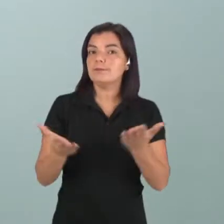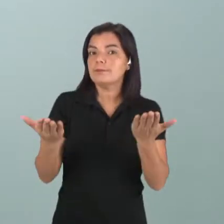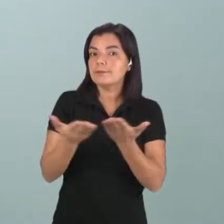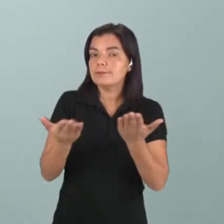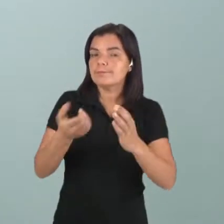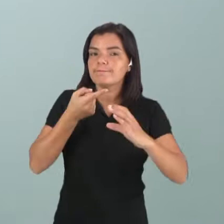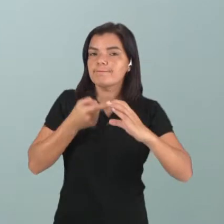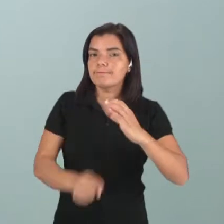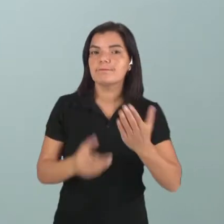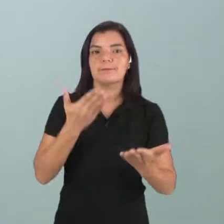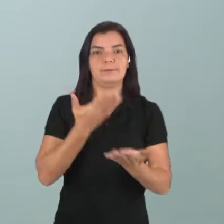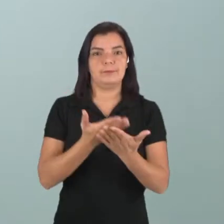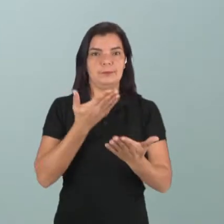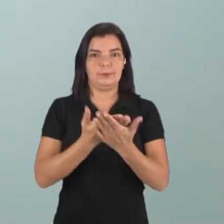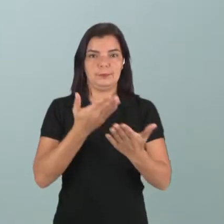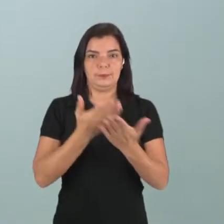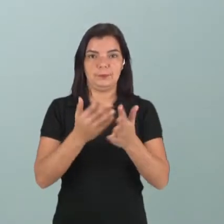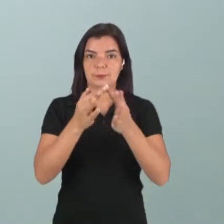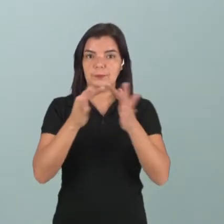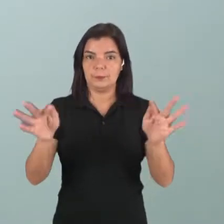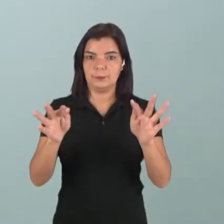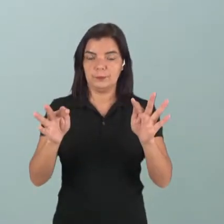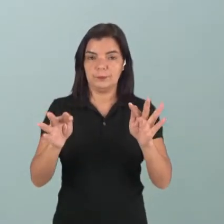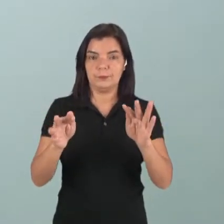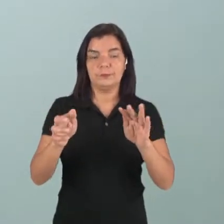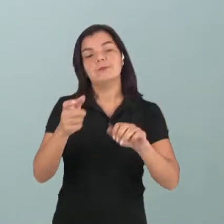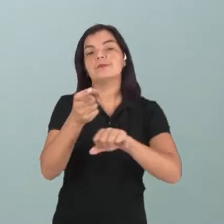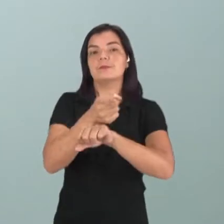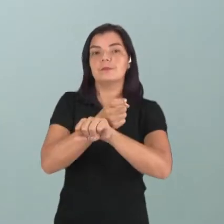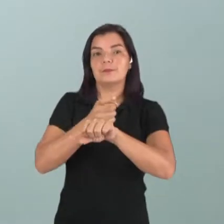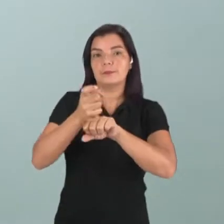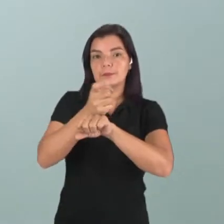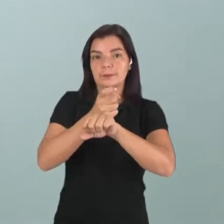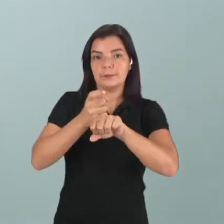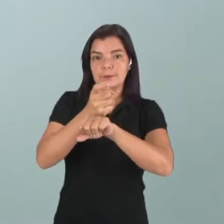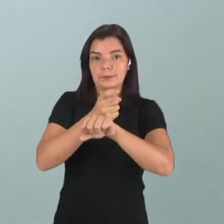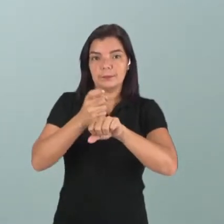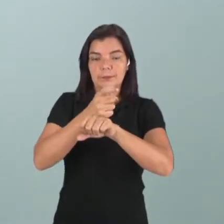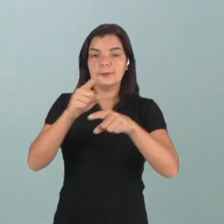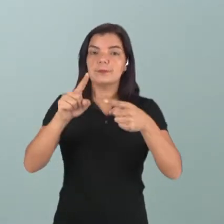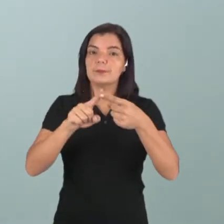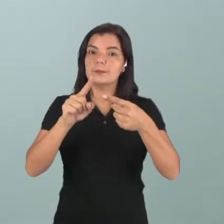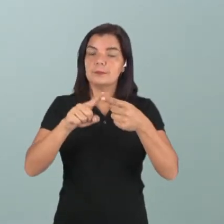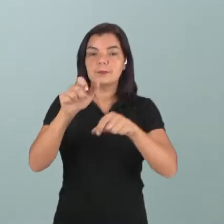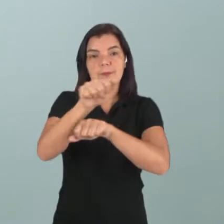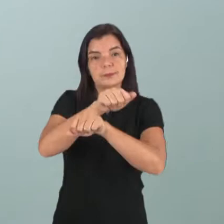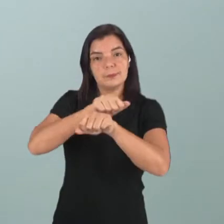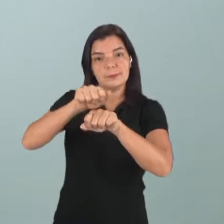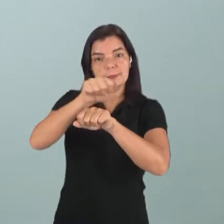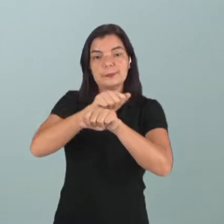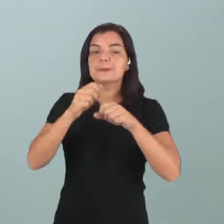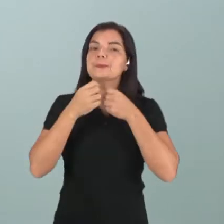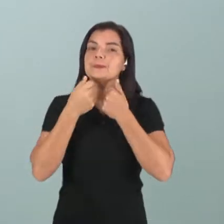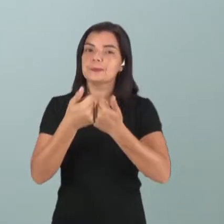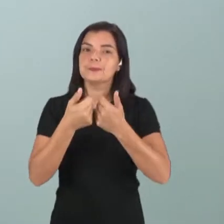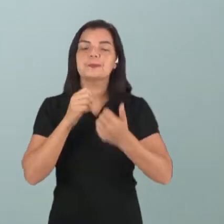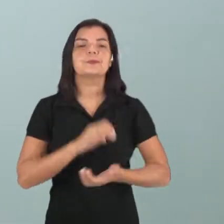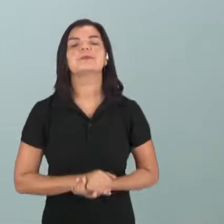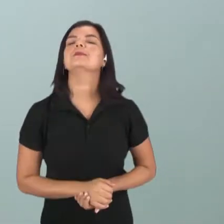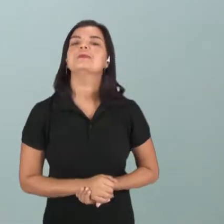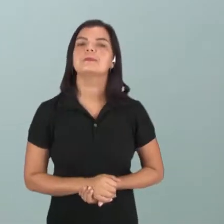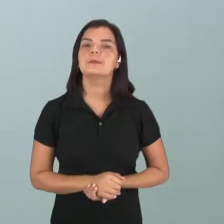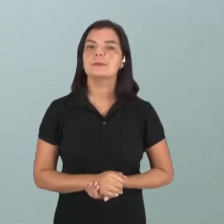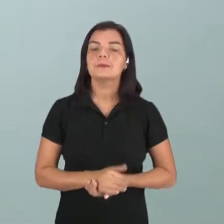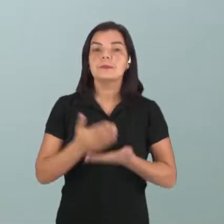vamos aprofundar o estudo das orações que são adjetivas e das orações adverbiais, tá bem? Vamos lá então?